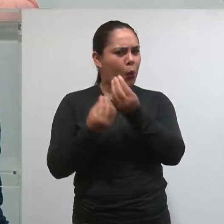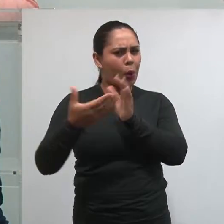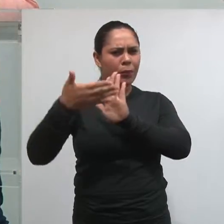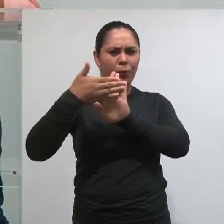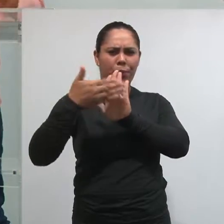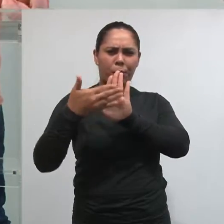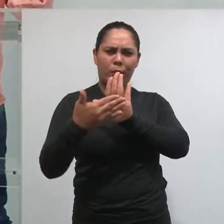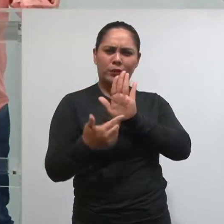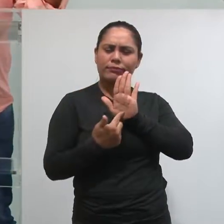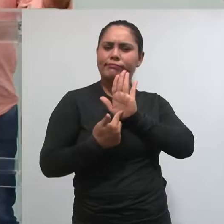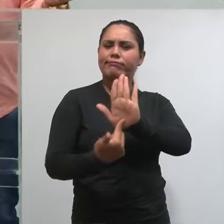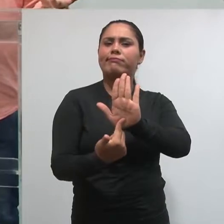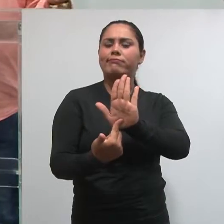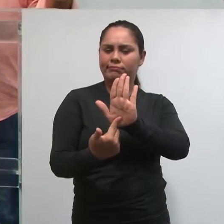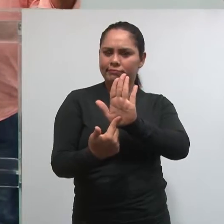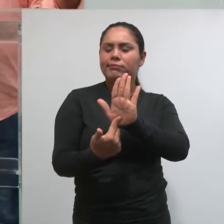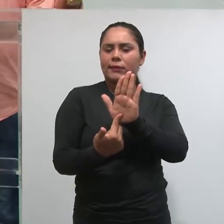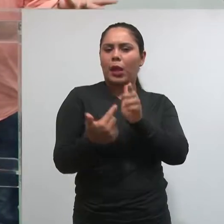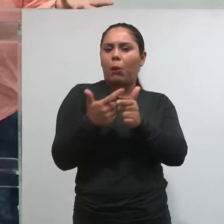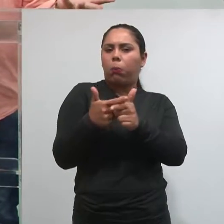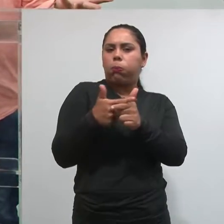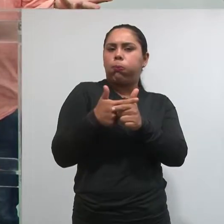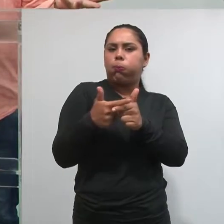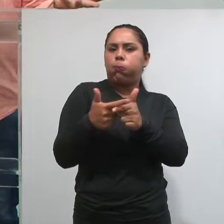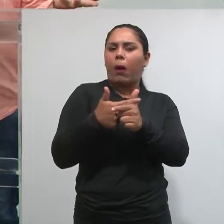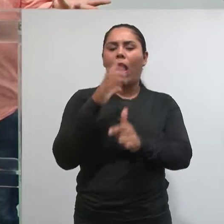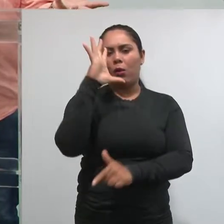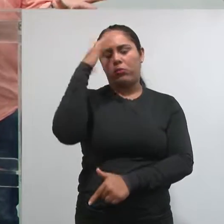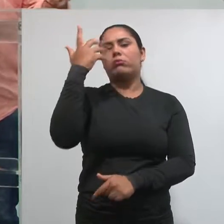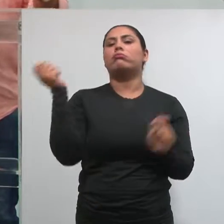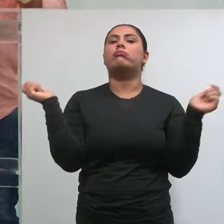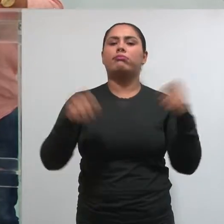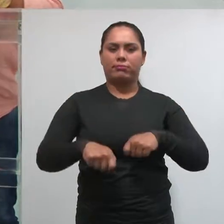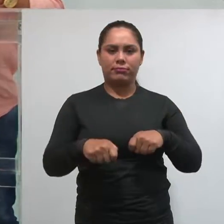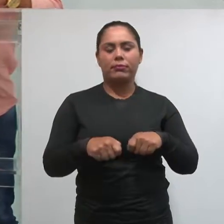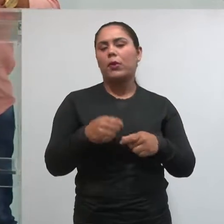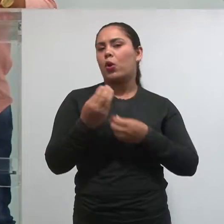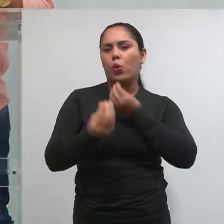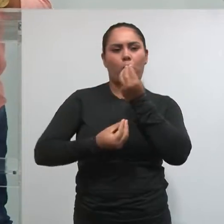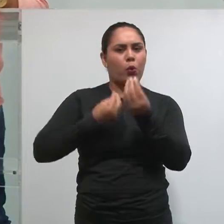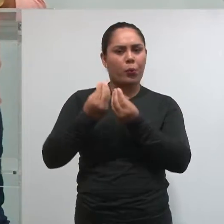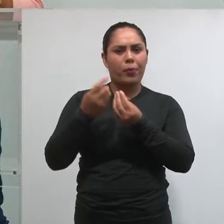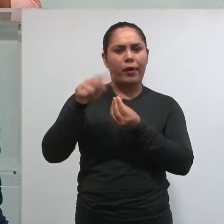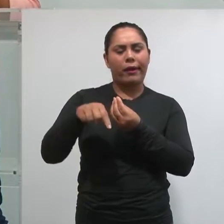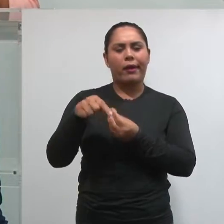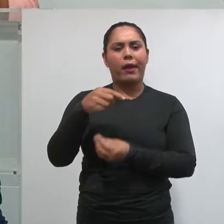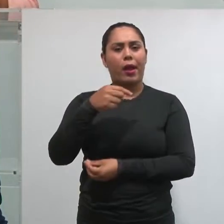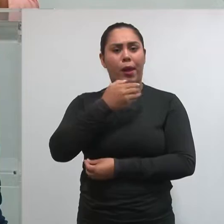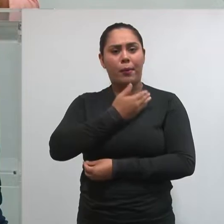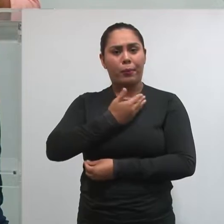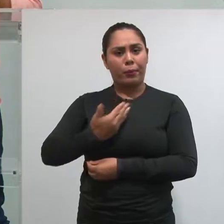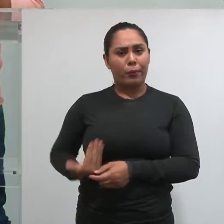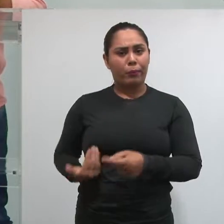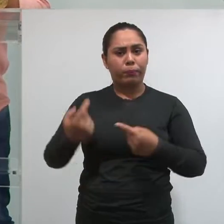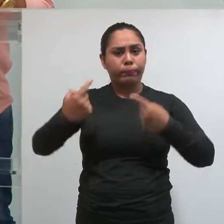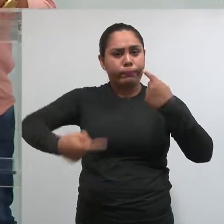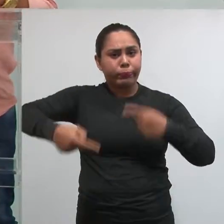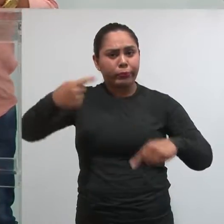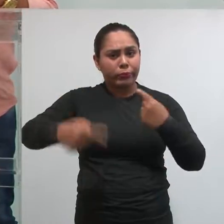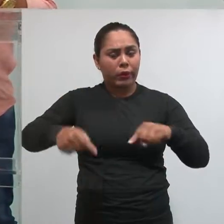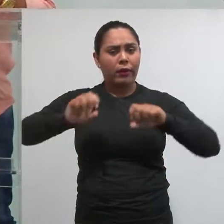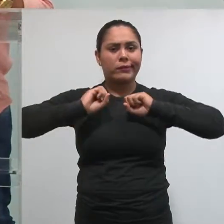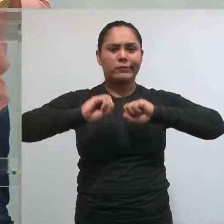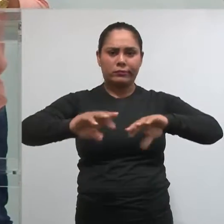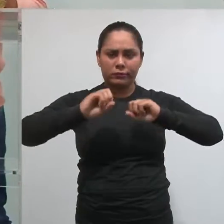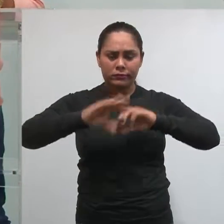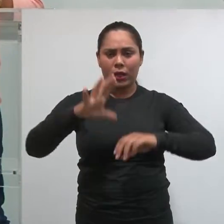proposto em relação ao problema que ele soluciona, certo? Então, a política pública de educação, né, ela está relacionada com a